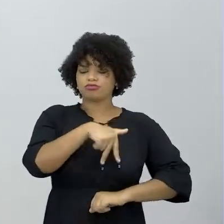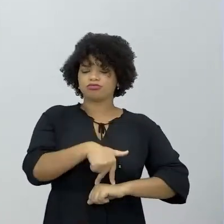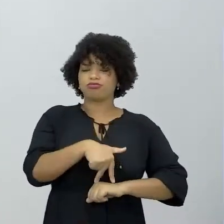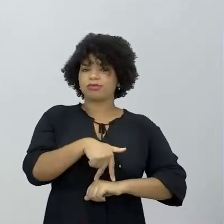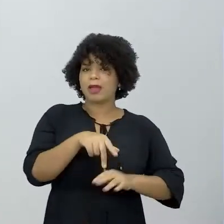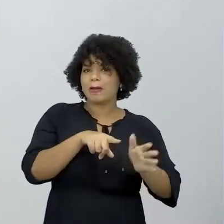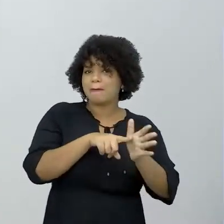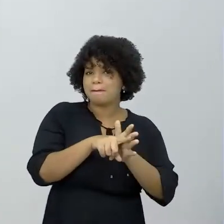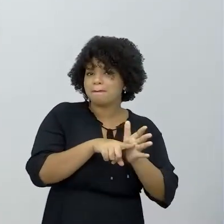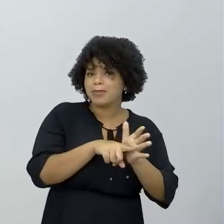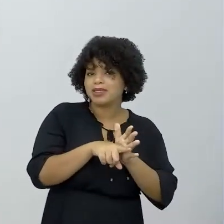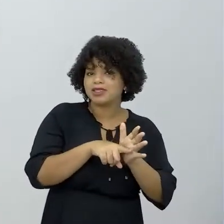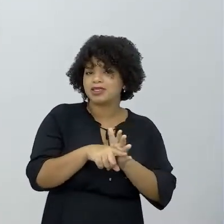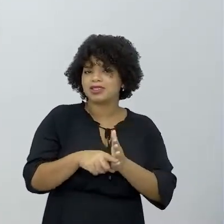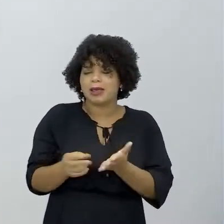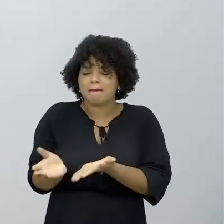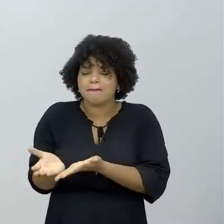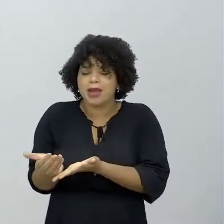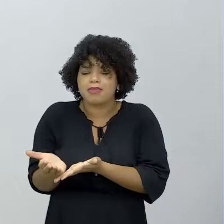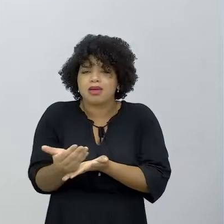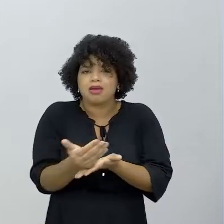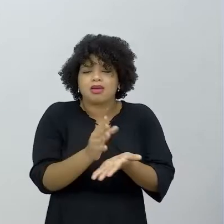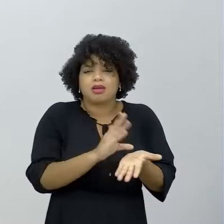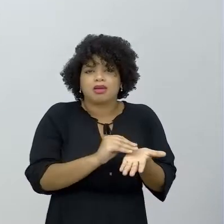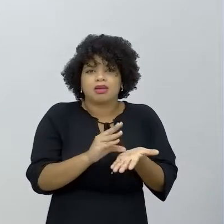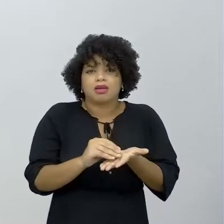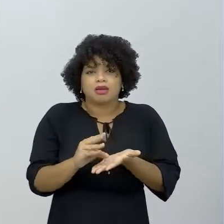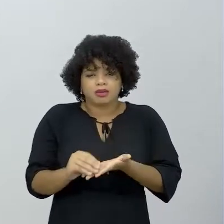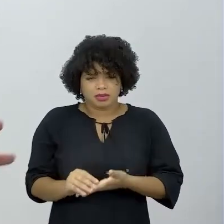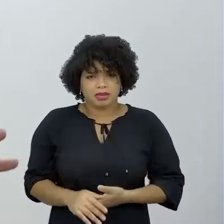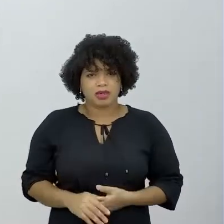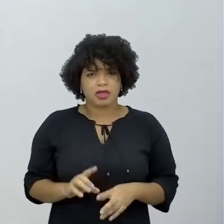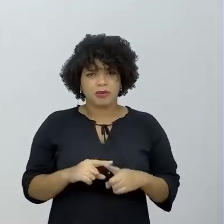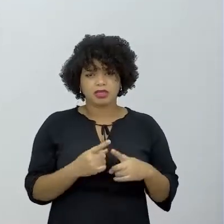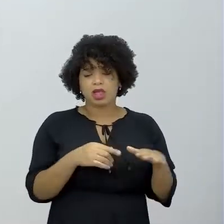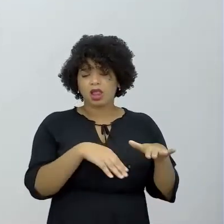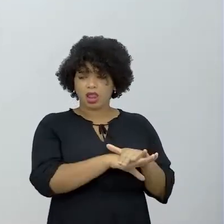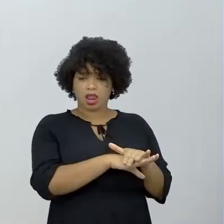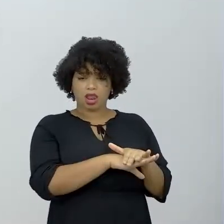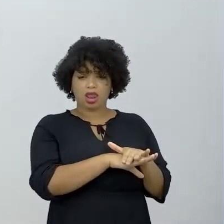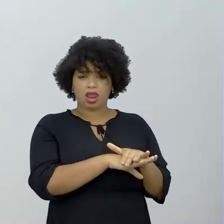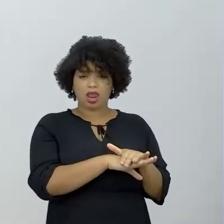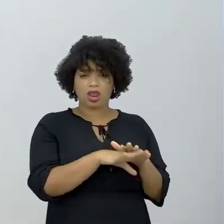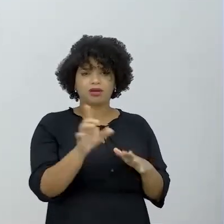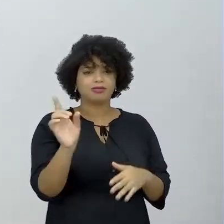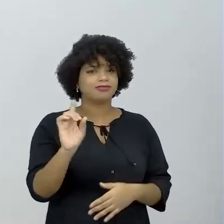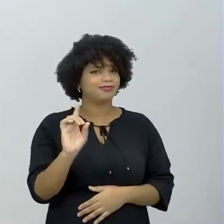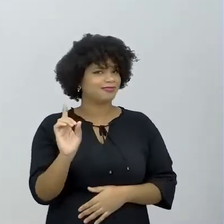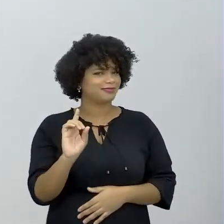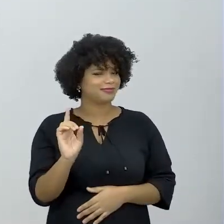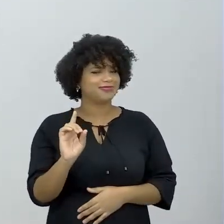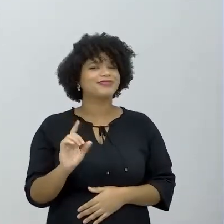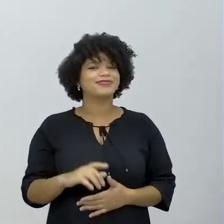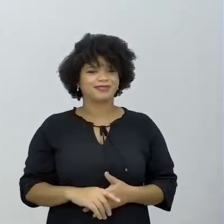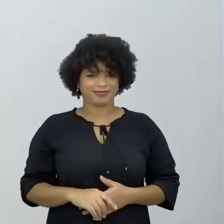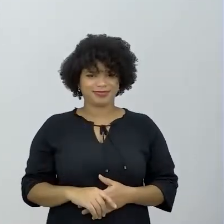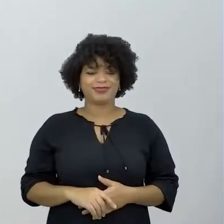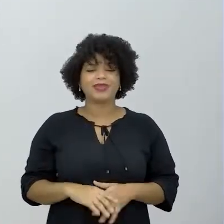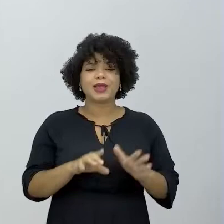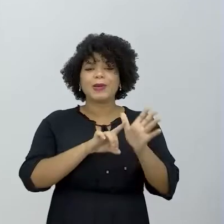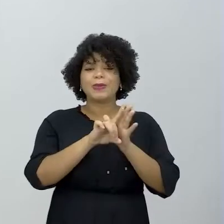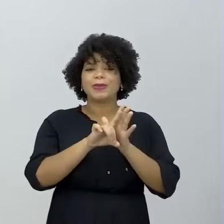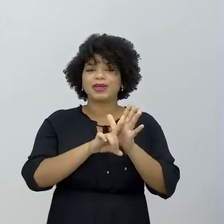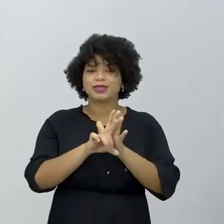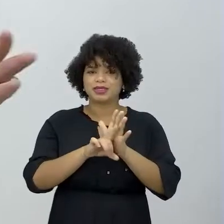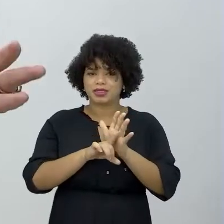maneira crítica, e essa pesquisa, ela não vai ficar guardada ali não, na gaveta. Essa pesquisa,